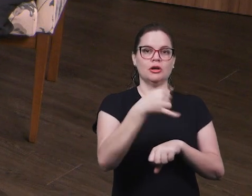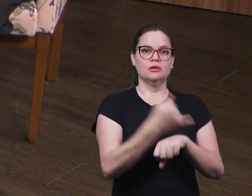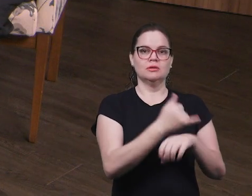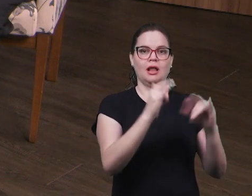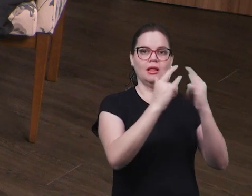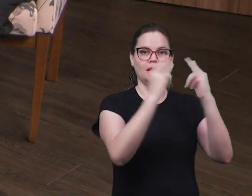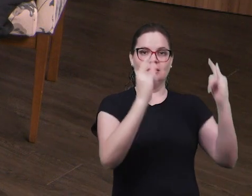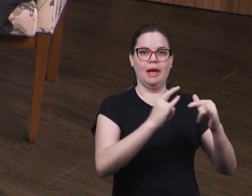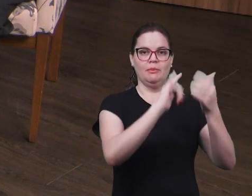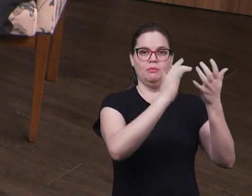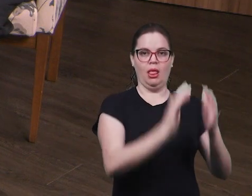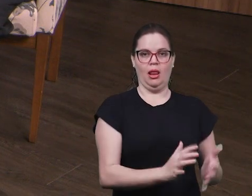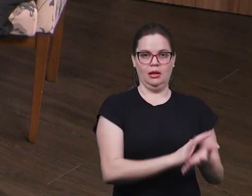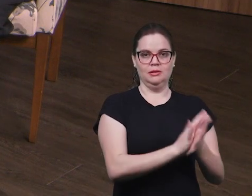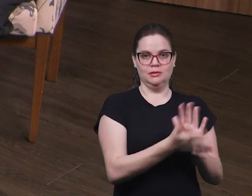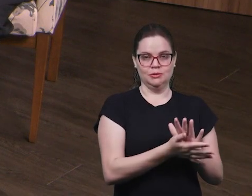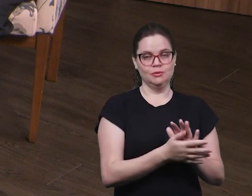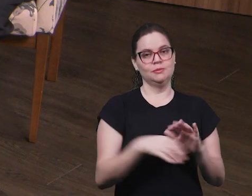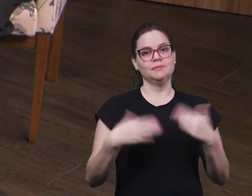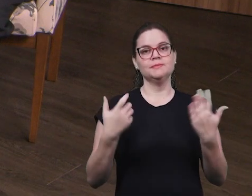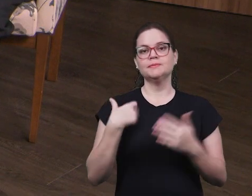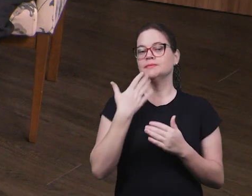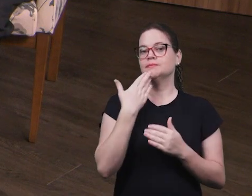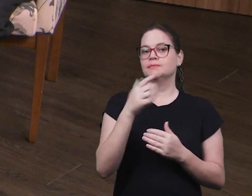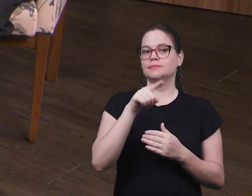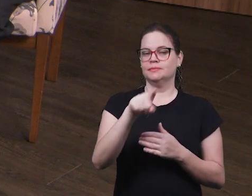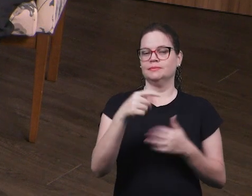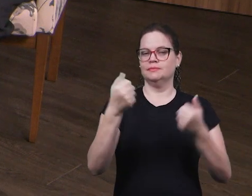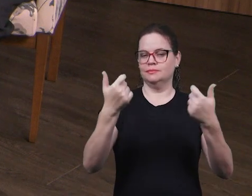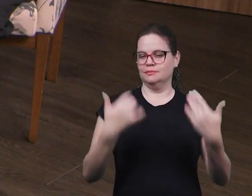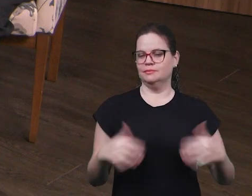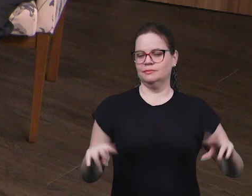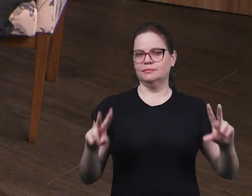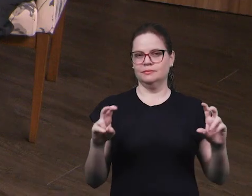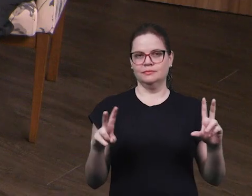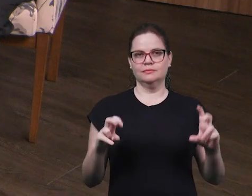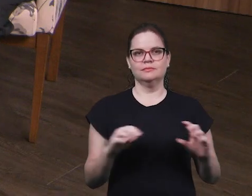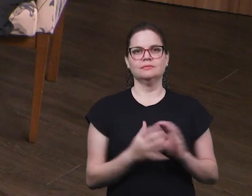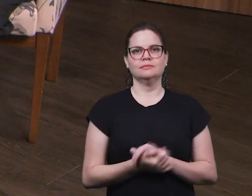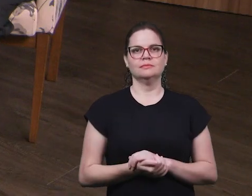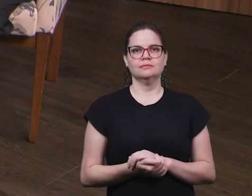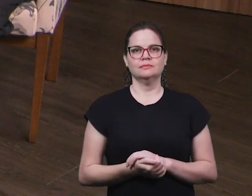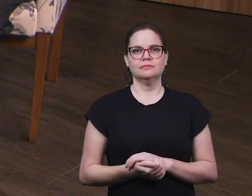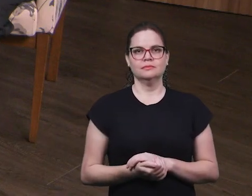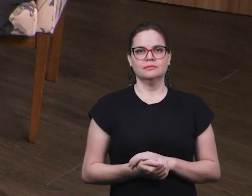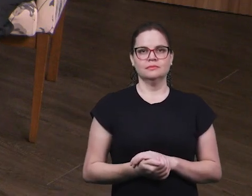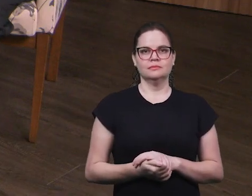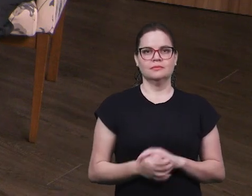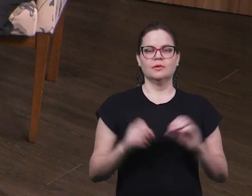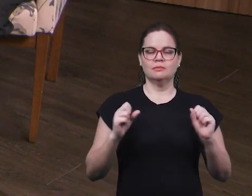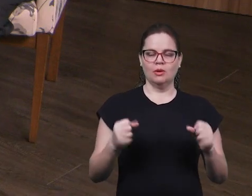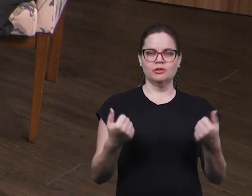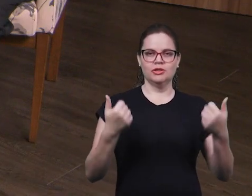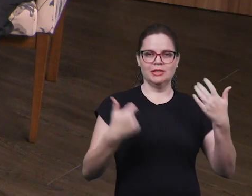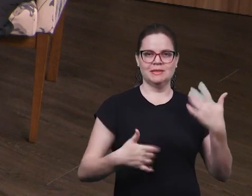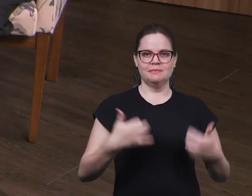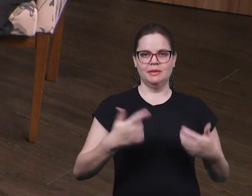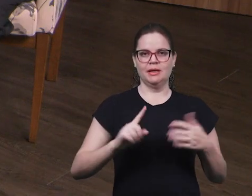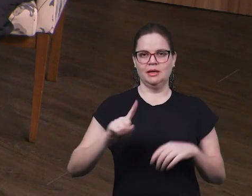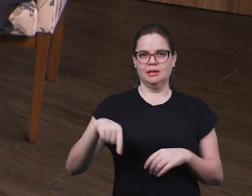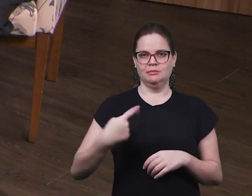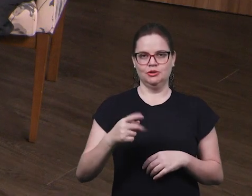é sobre esse assunto. Eu quero pedir para você fazer uma introdução sobre isso aí e eu estou à disposição para